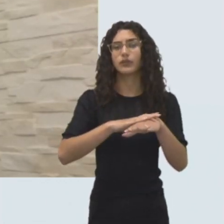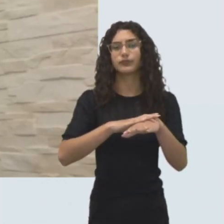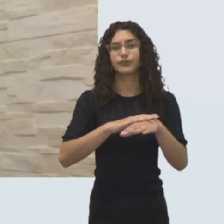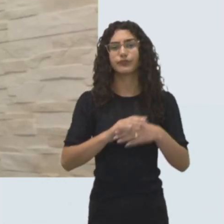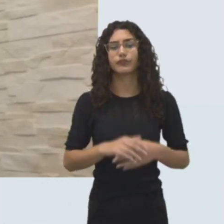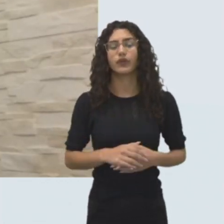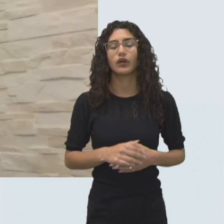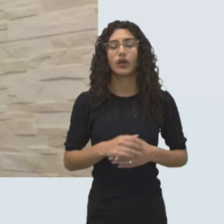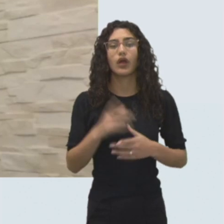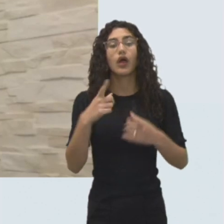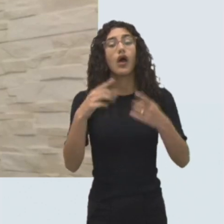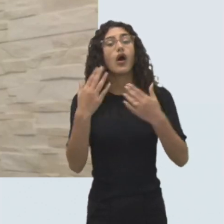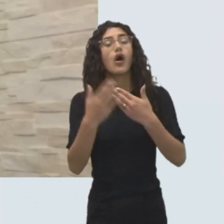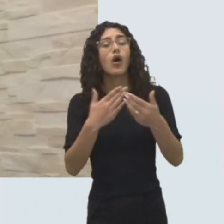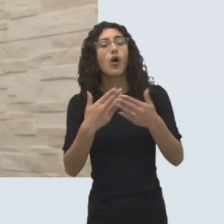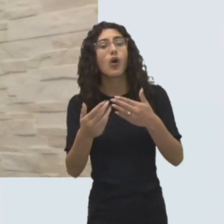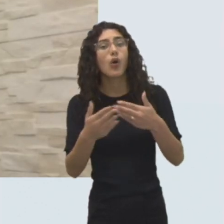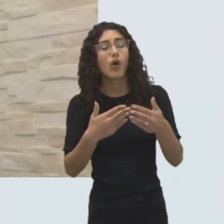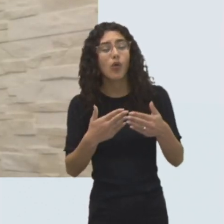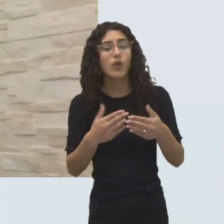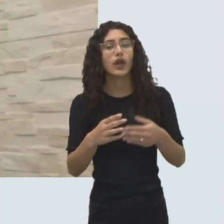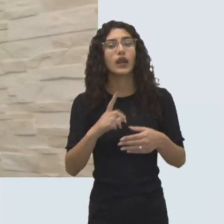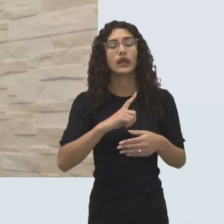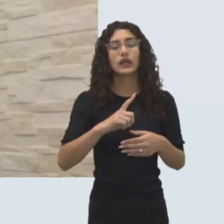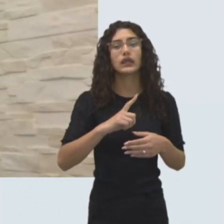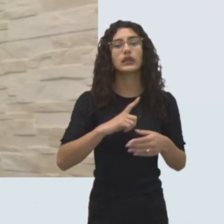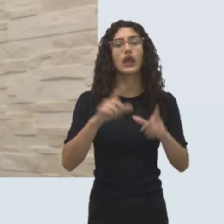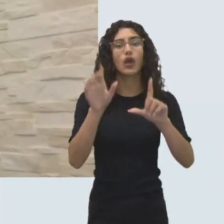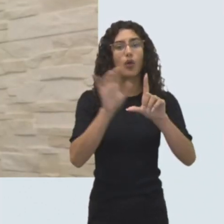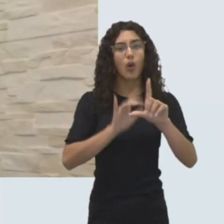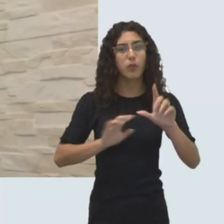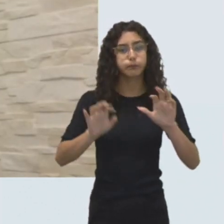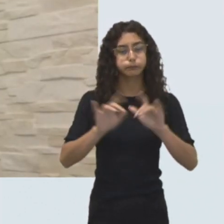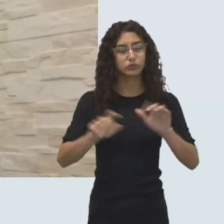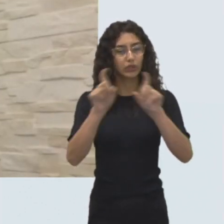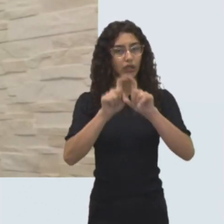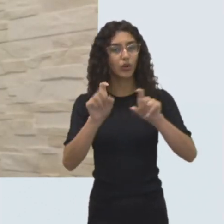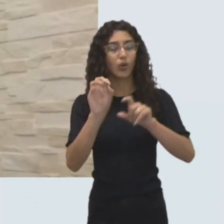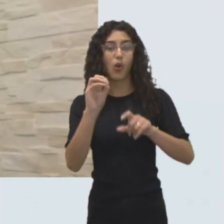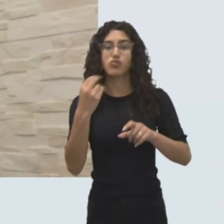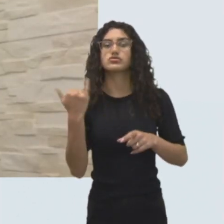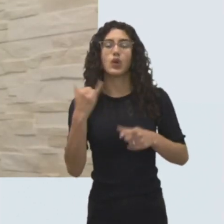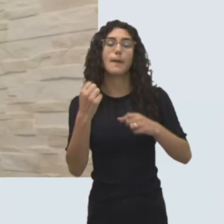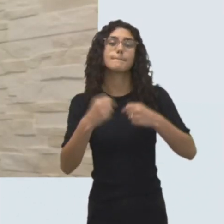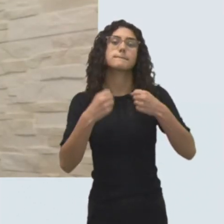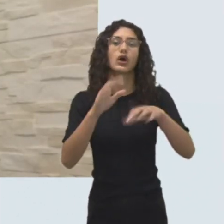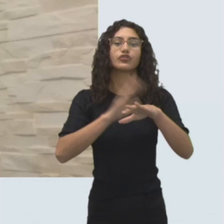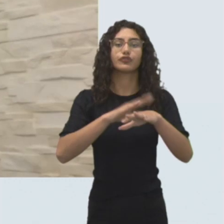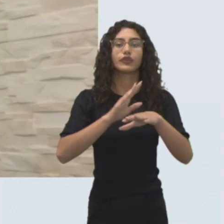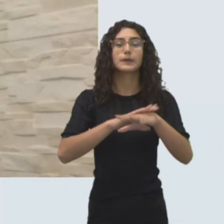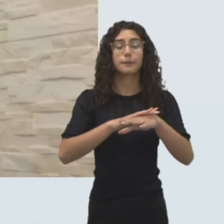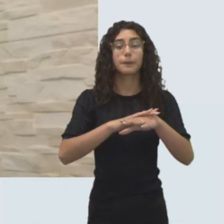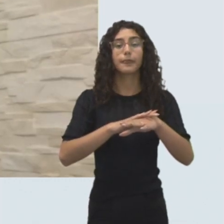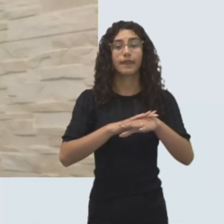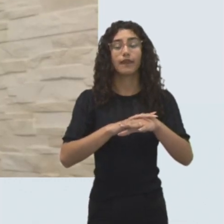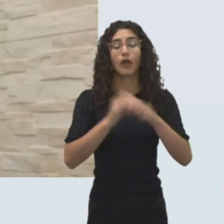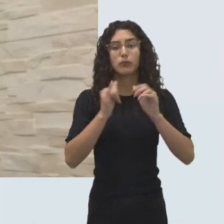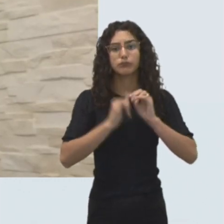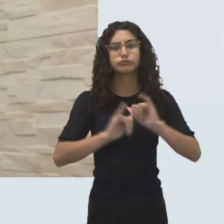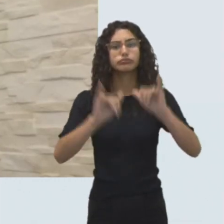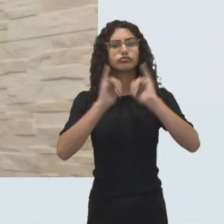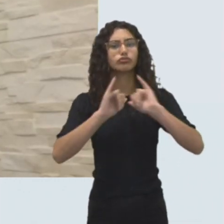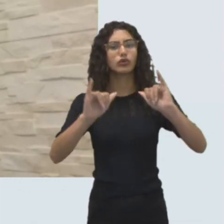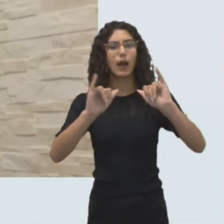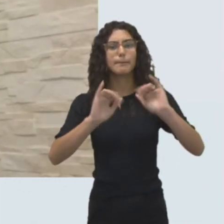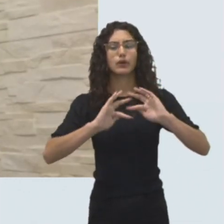narrativas. Qualquer um que tiver, ou computador ou celular, pode produzir essa narrativa e, mais do que isso, divulgar, né? Divulgar para o